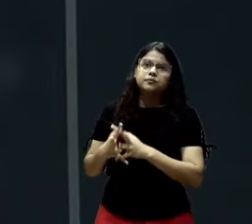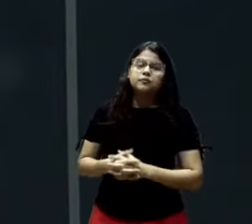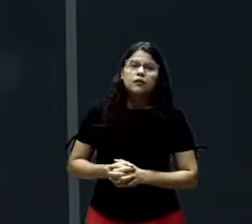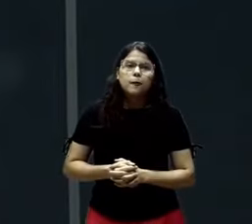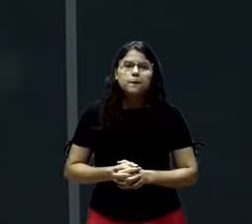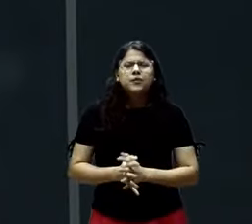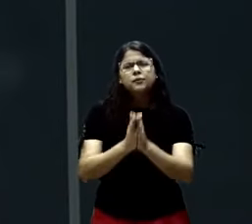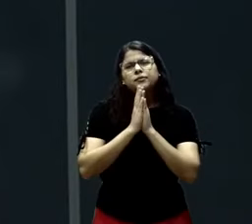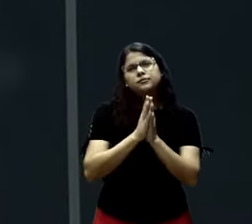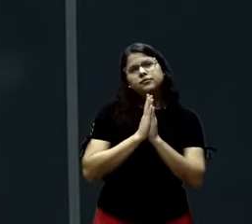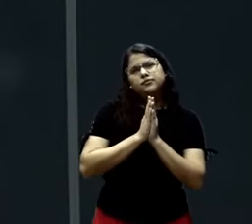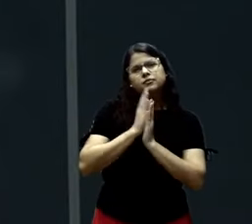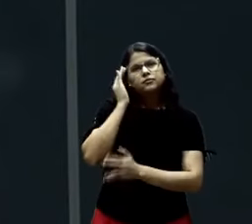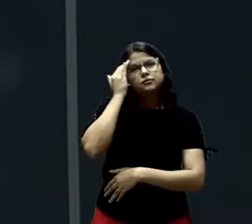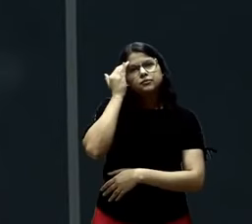Entenda.